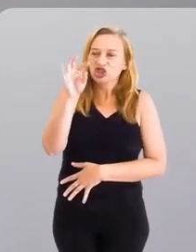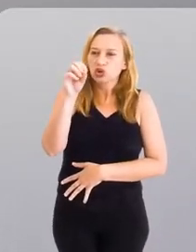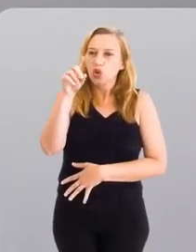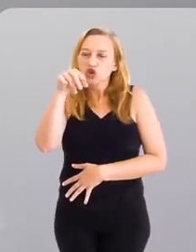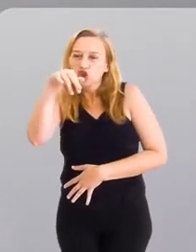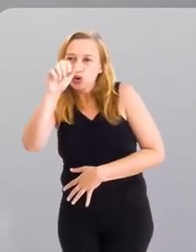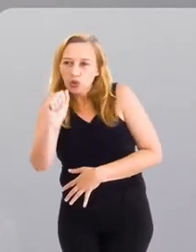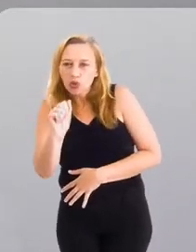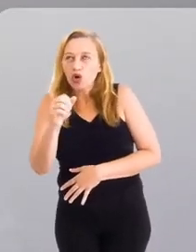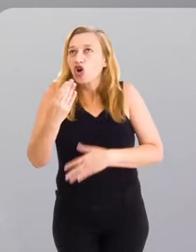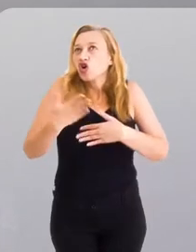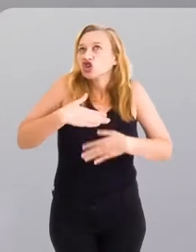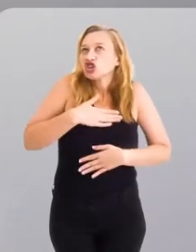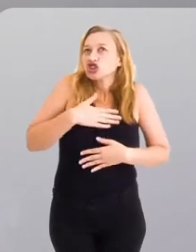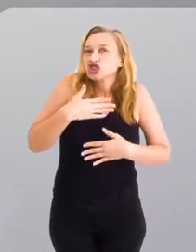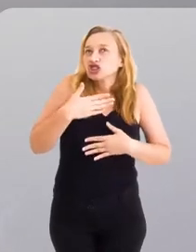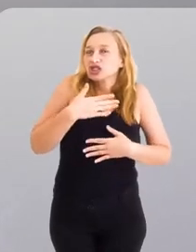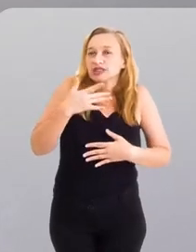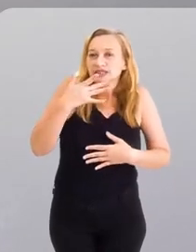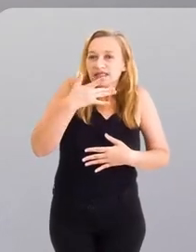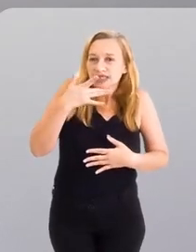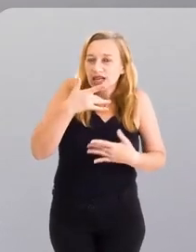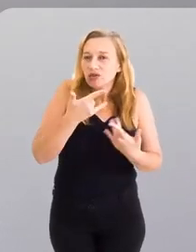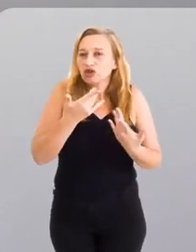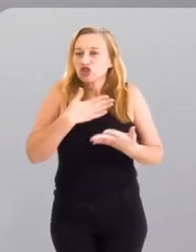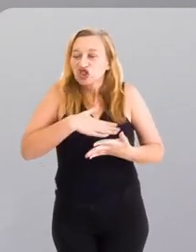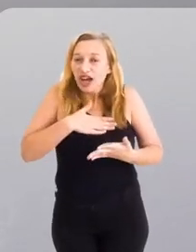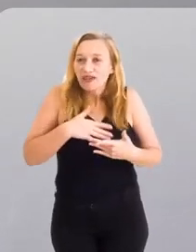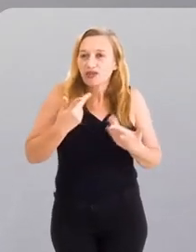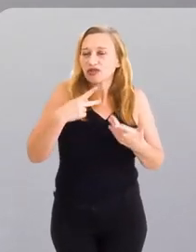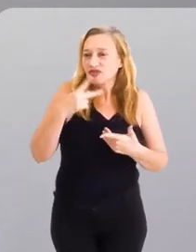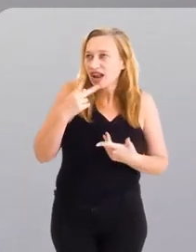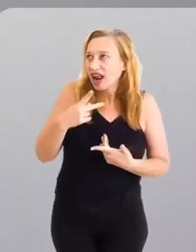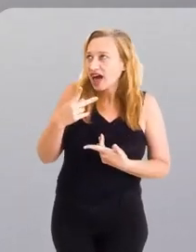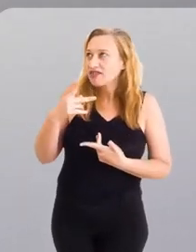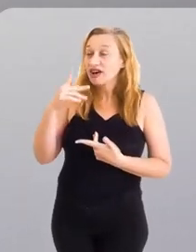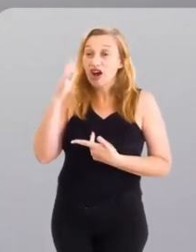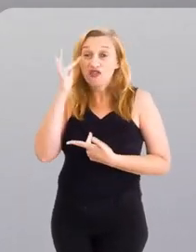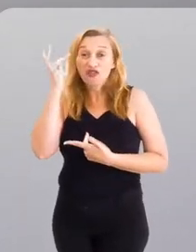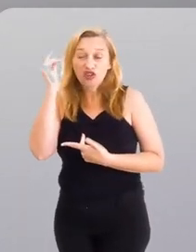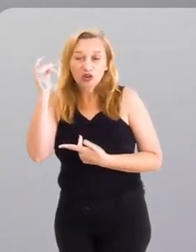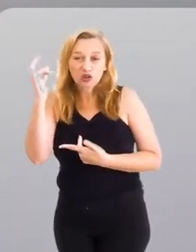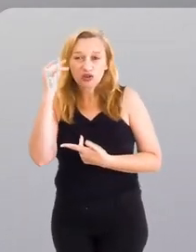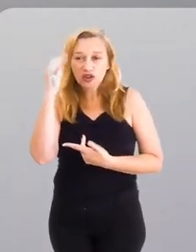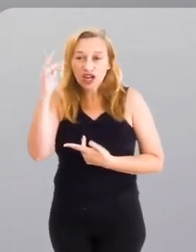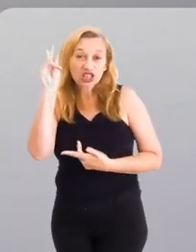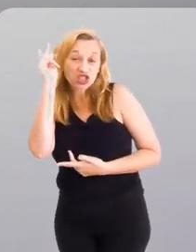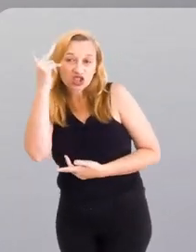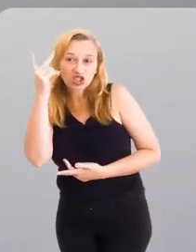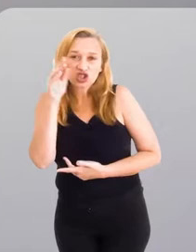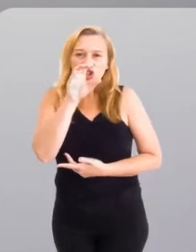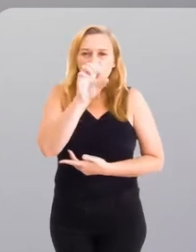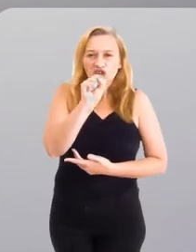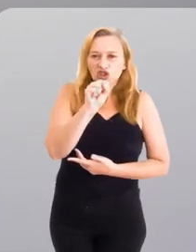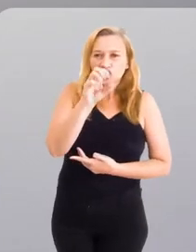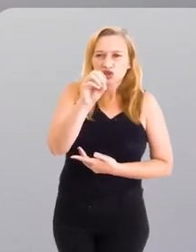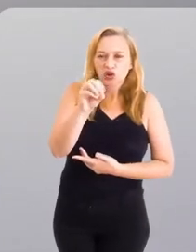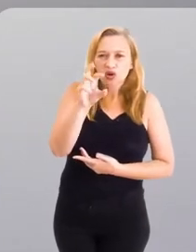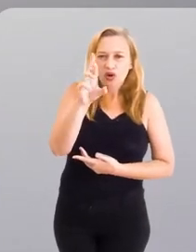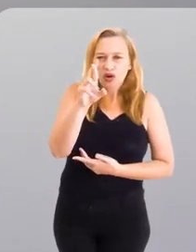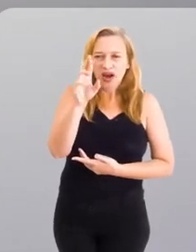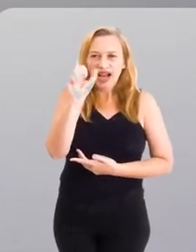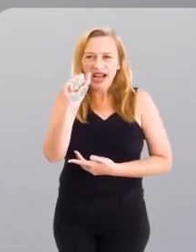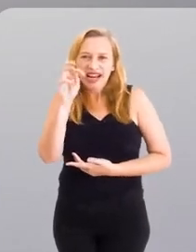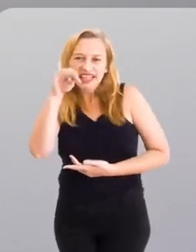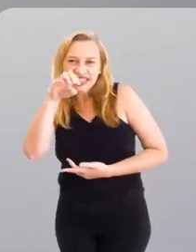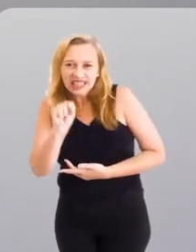gostava quando me contavam do mito da caverna, achava muito interessante filosofia, as histórias que se contavam sobre